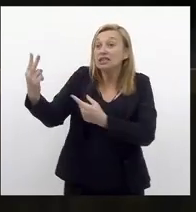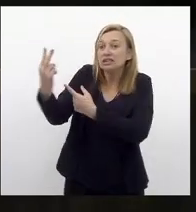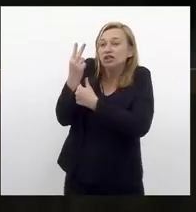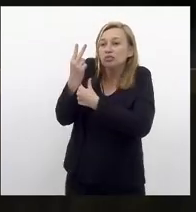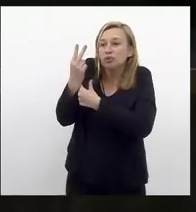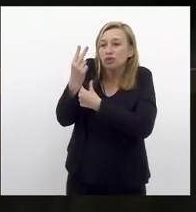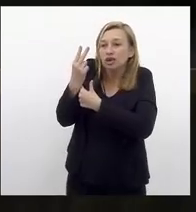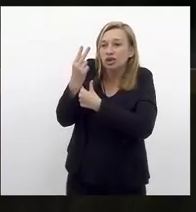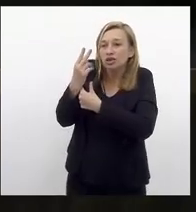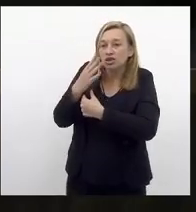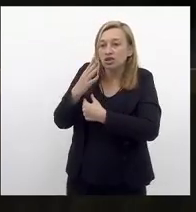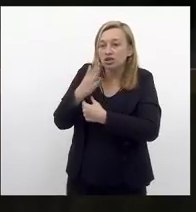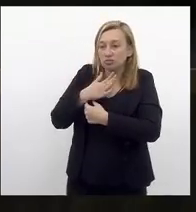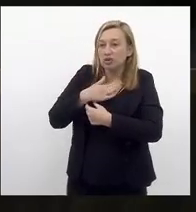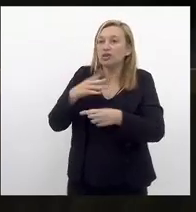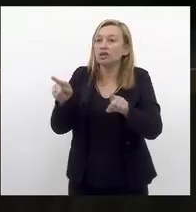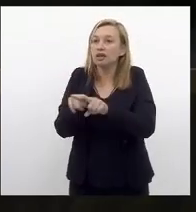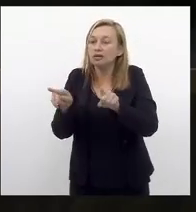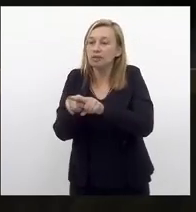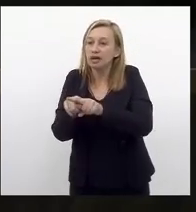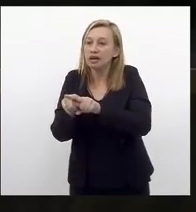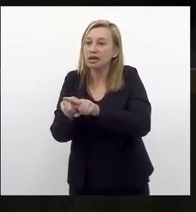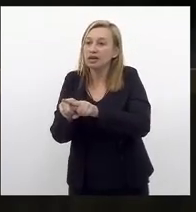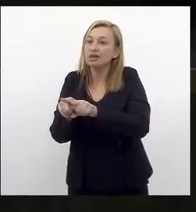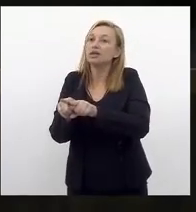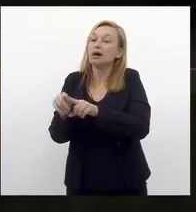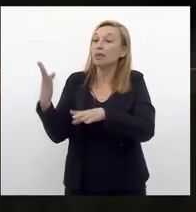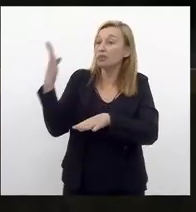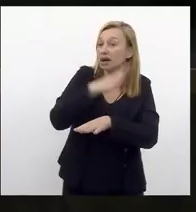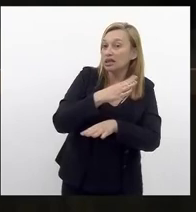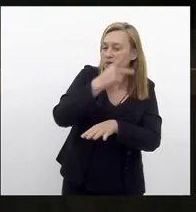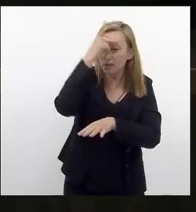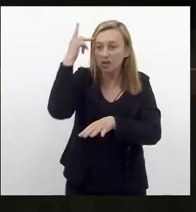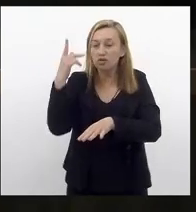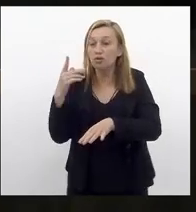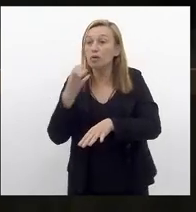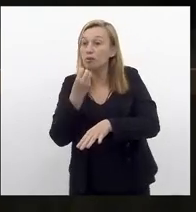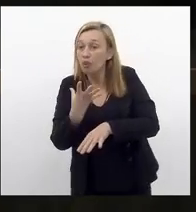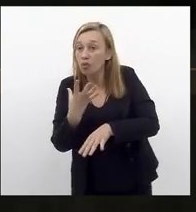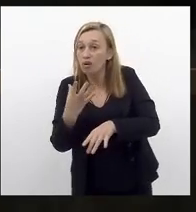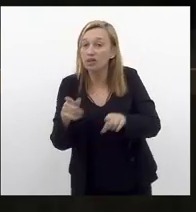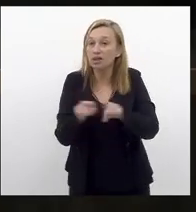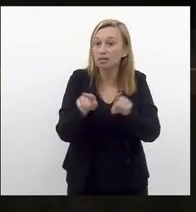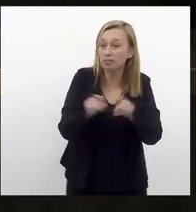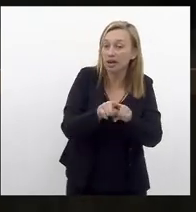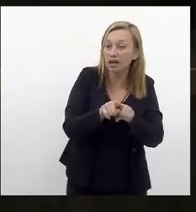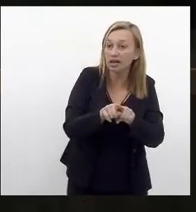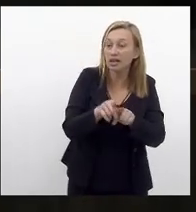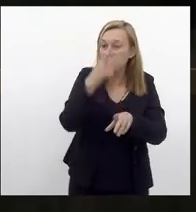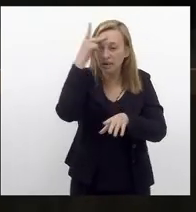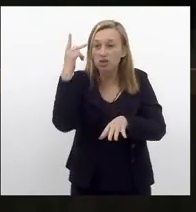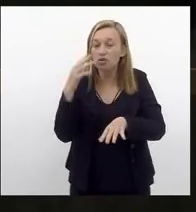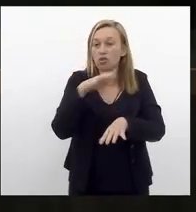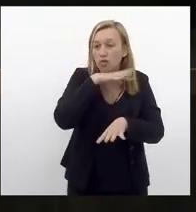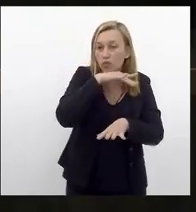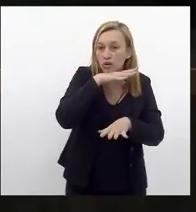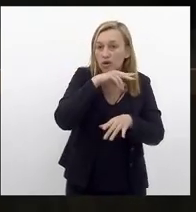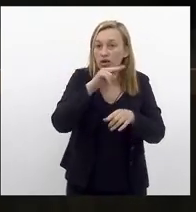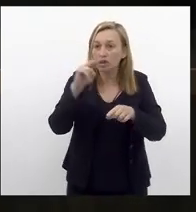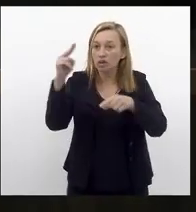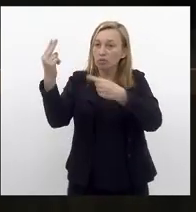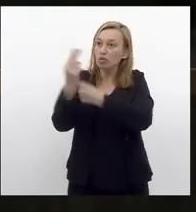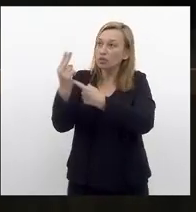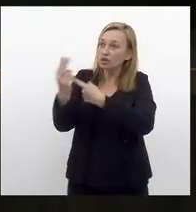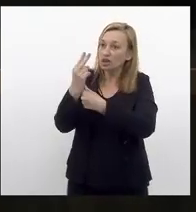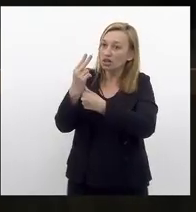de mim e da maldade de gente boa e da Bondade da pessoa ruim Deus me governa e guarde e